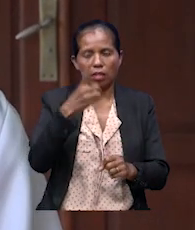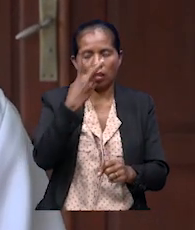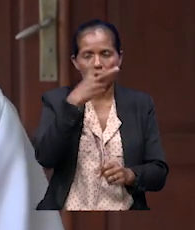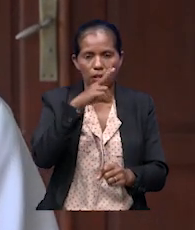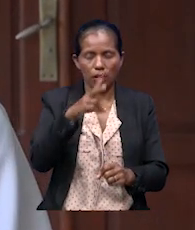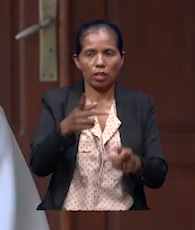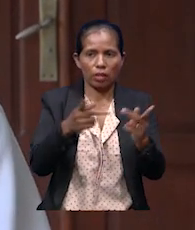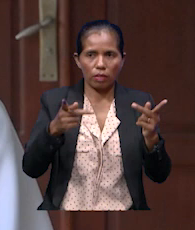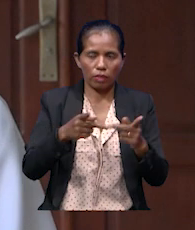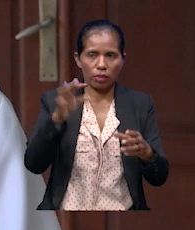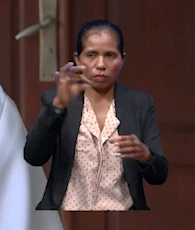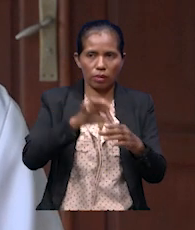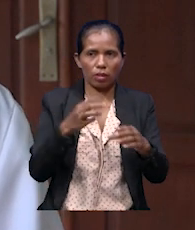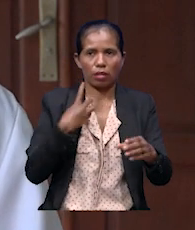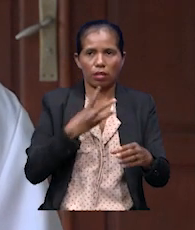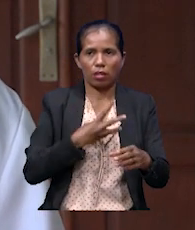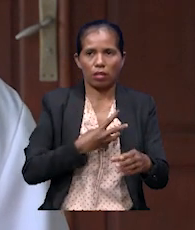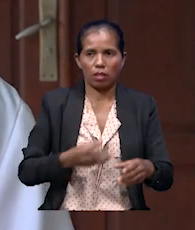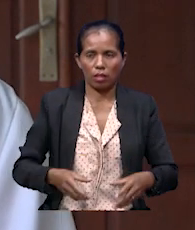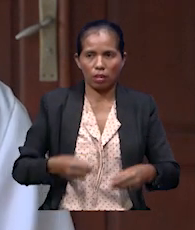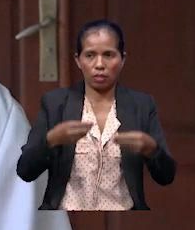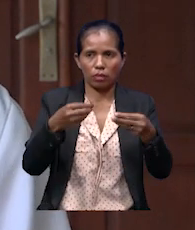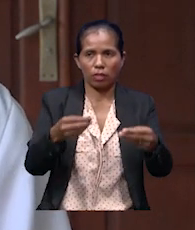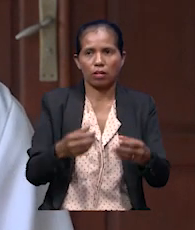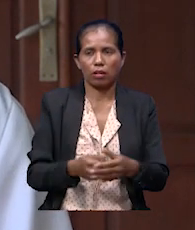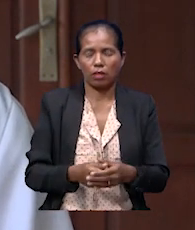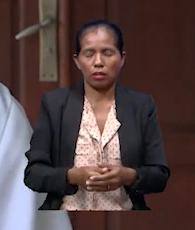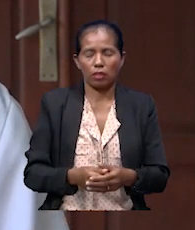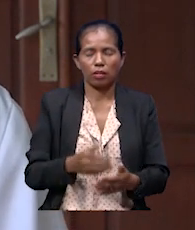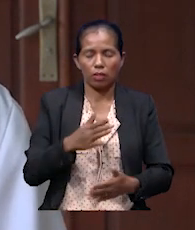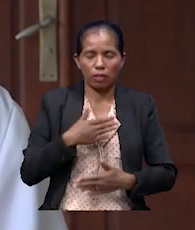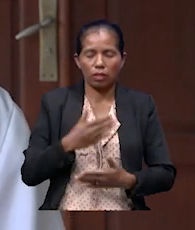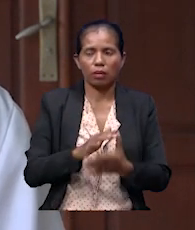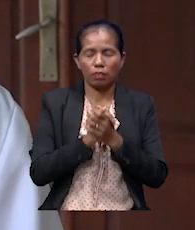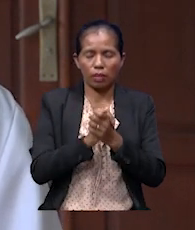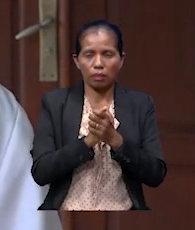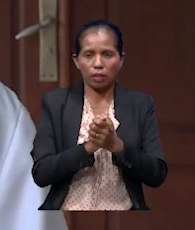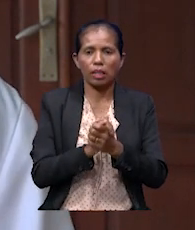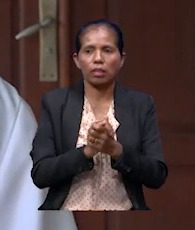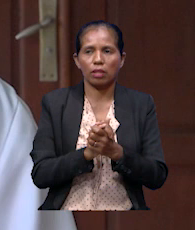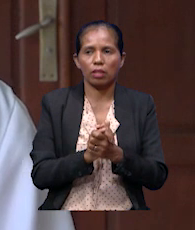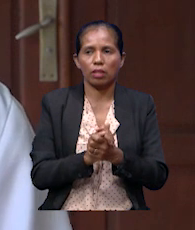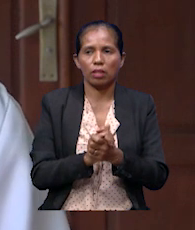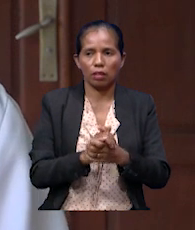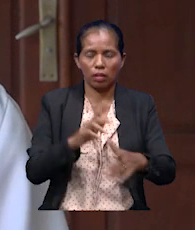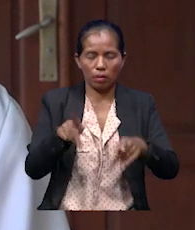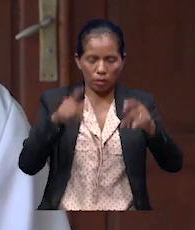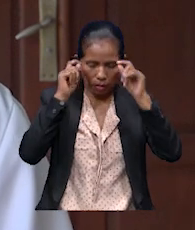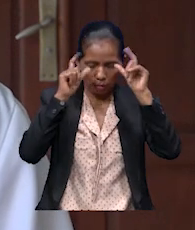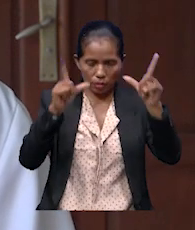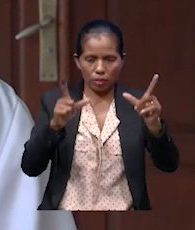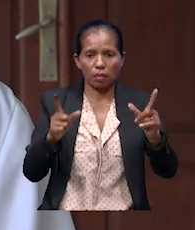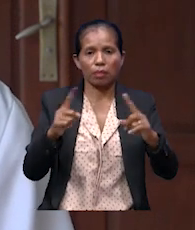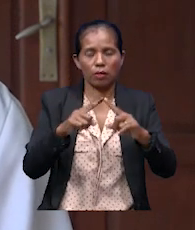sendu votasam be aminiane, nai duni ofonia apresiasau i hau nia parabeismos ba ia timaroan ho tuhotu nebe